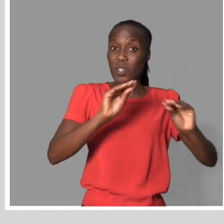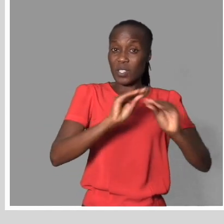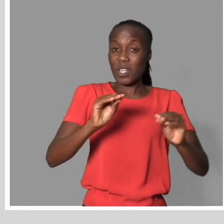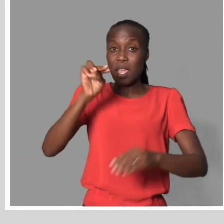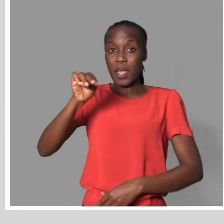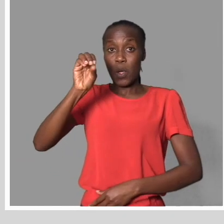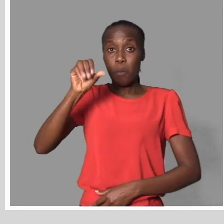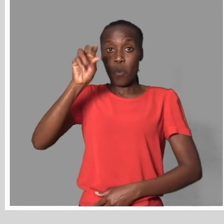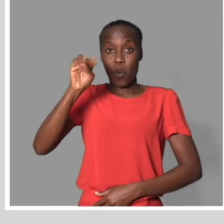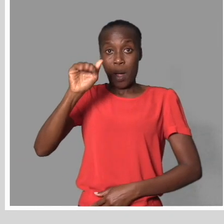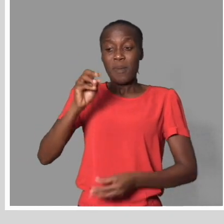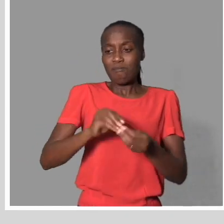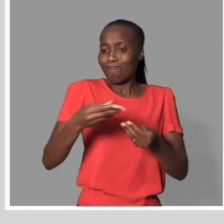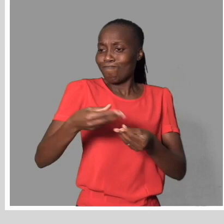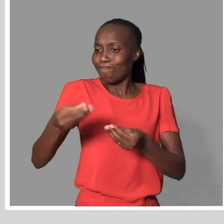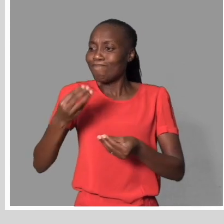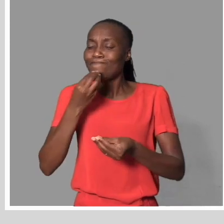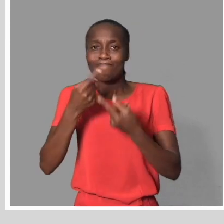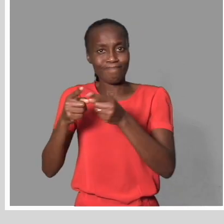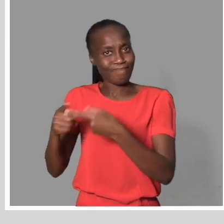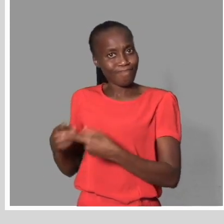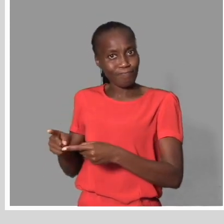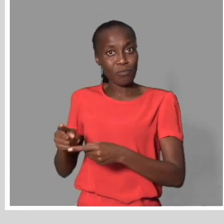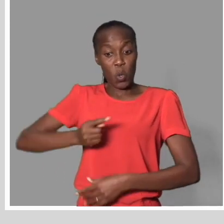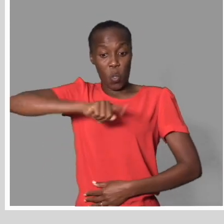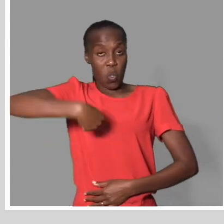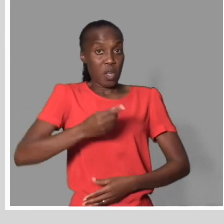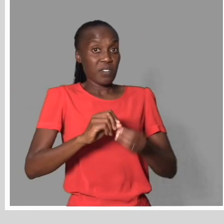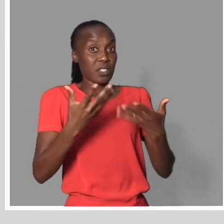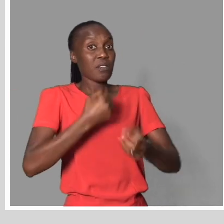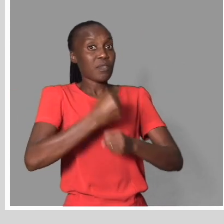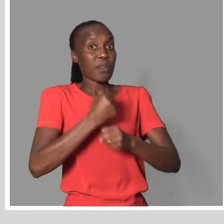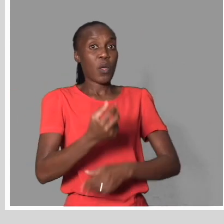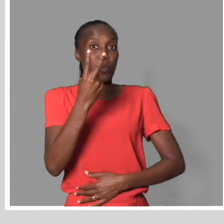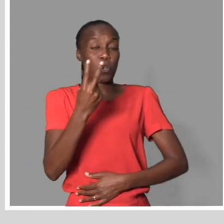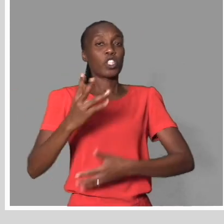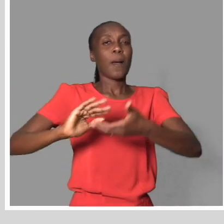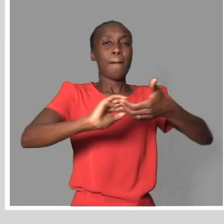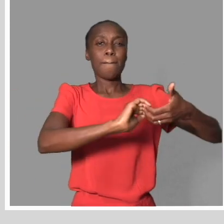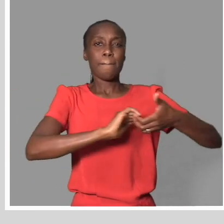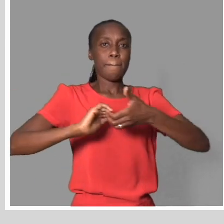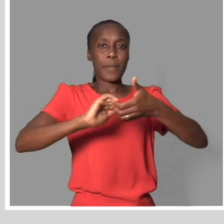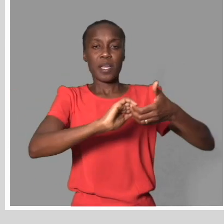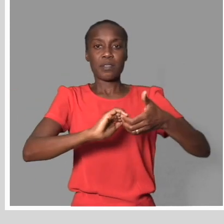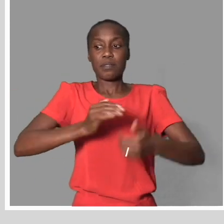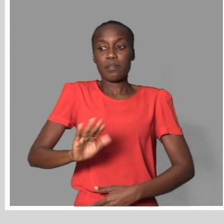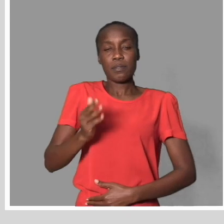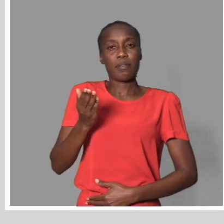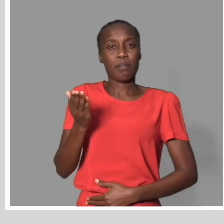educação em Moamba introduziu o lanche escolar. Nós estamos a trabalhar com dois parceiros